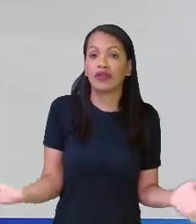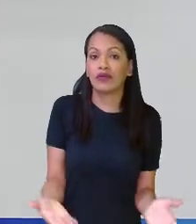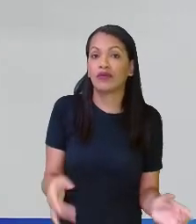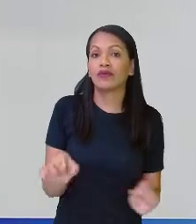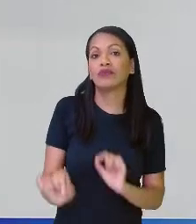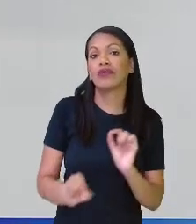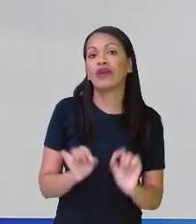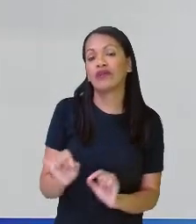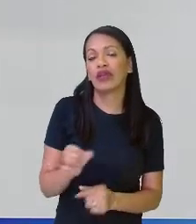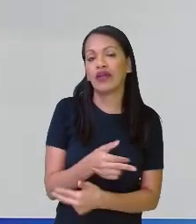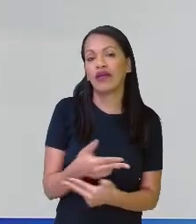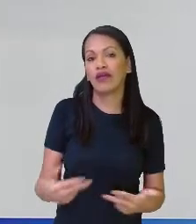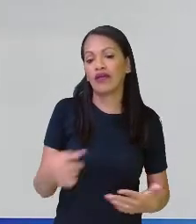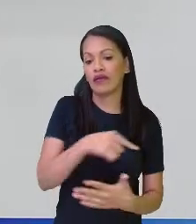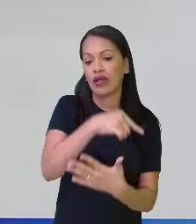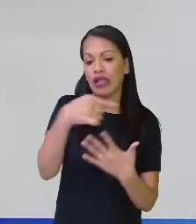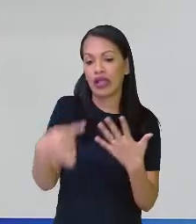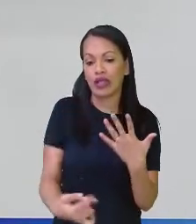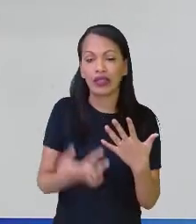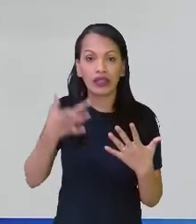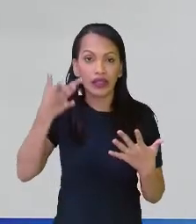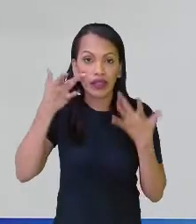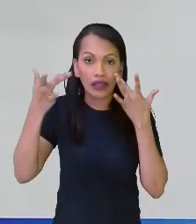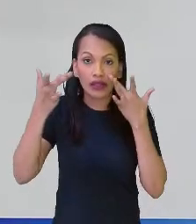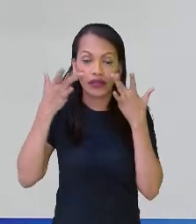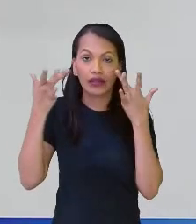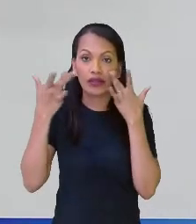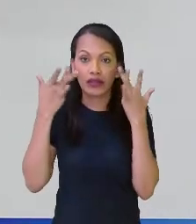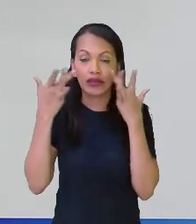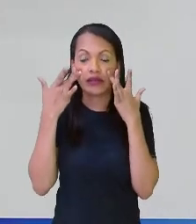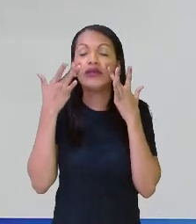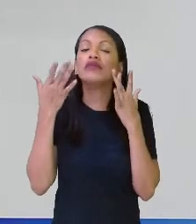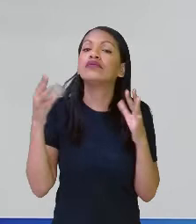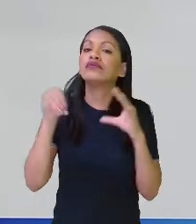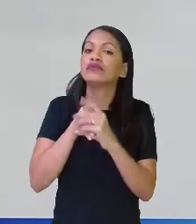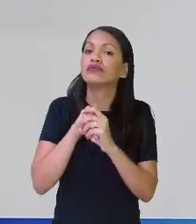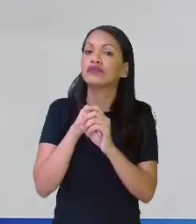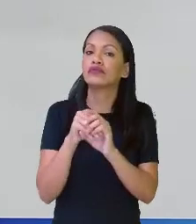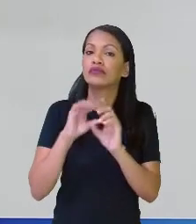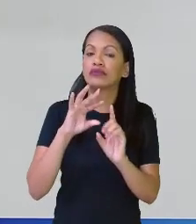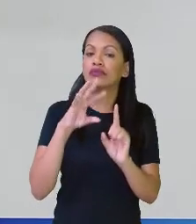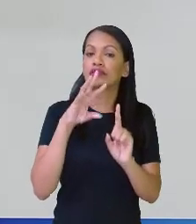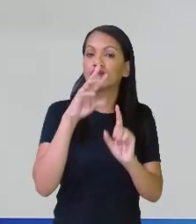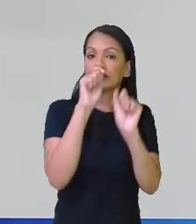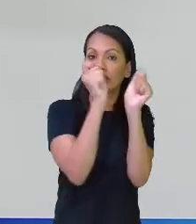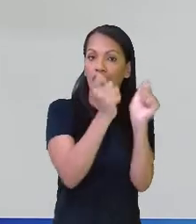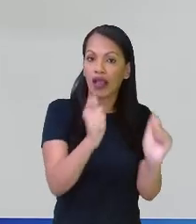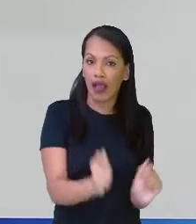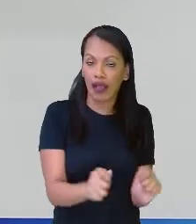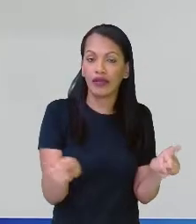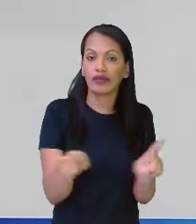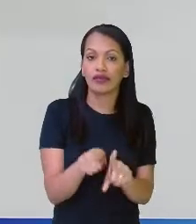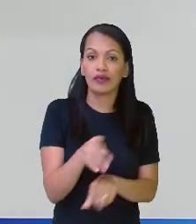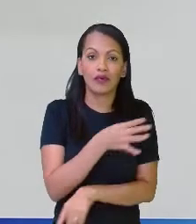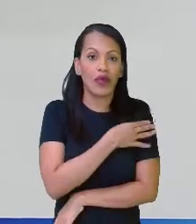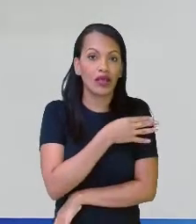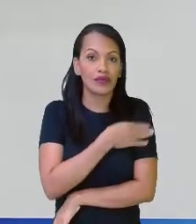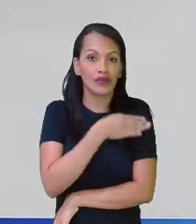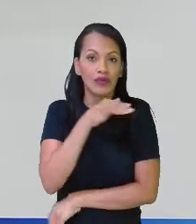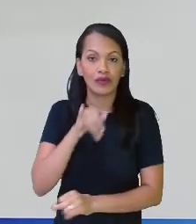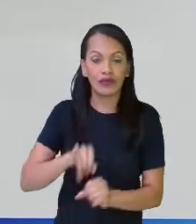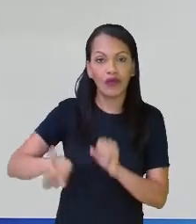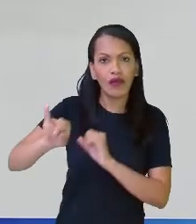elementos do teatro para o componente de artes para as turmas do 4º ano e do Acelera. Vocês já foram